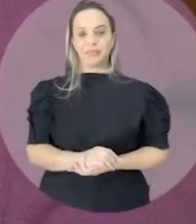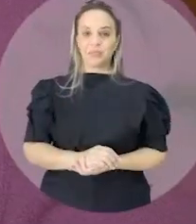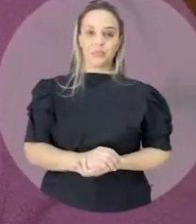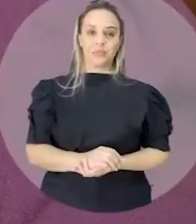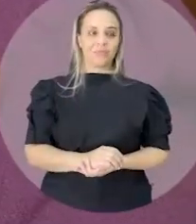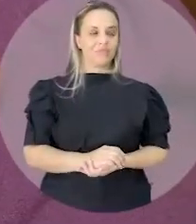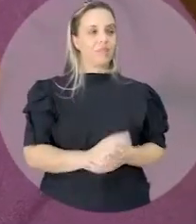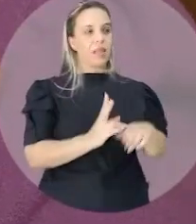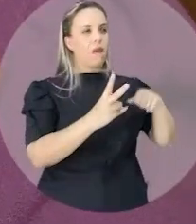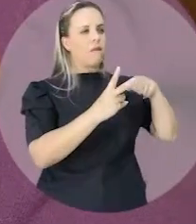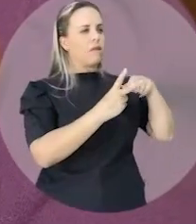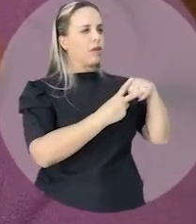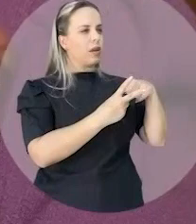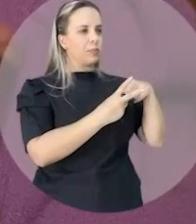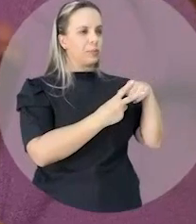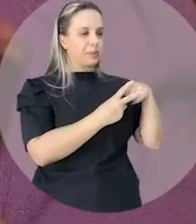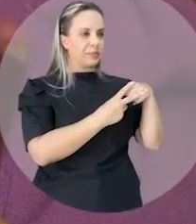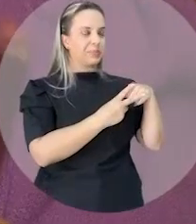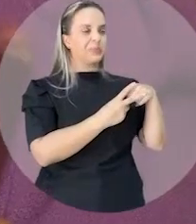Verbo.